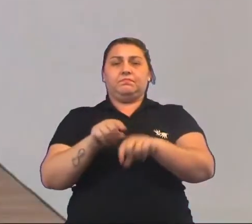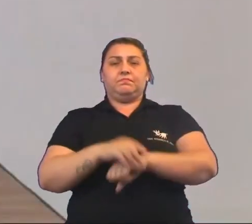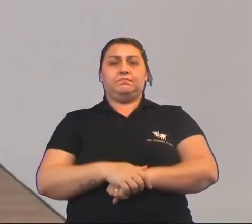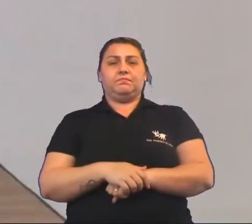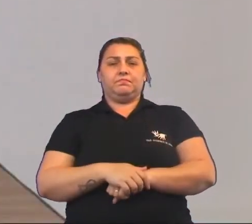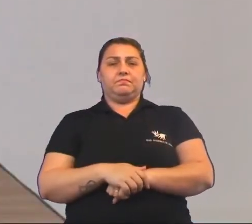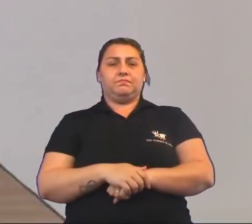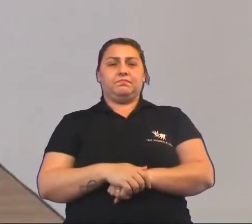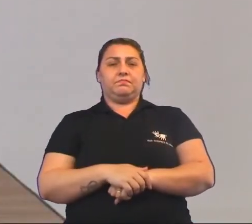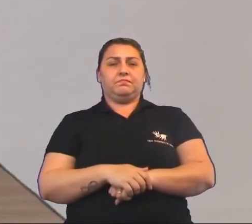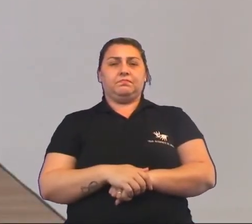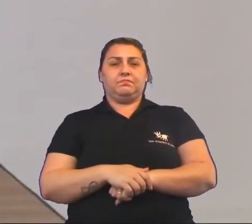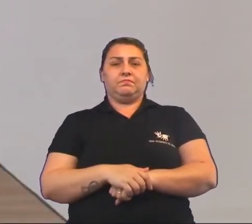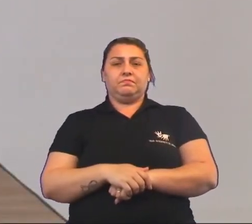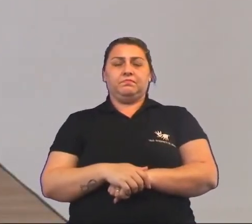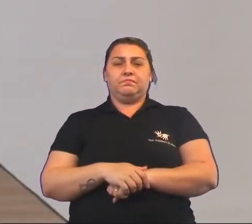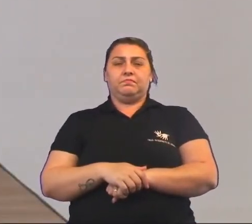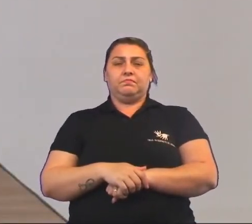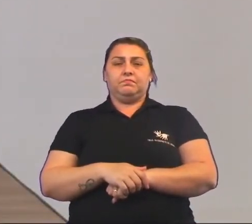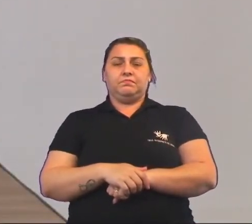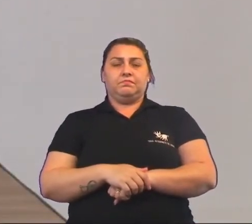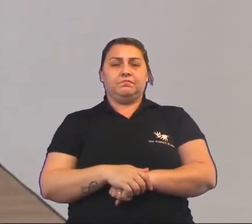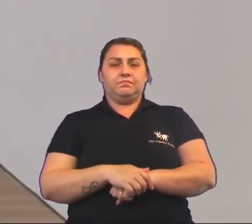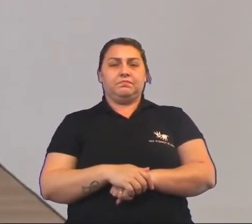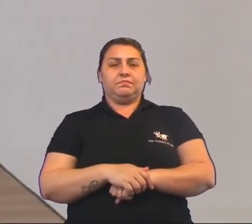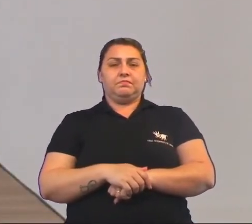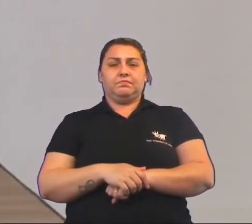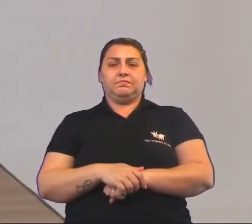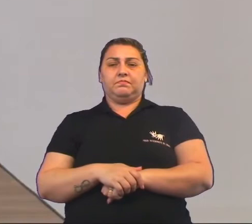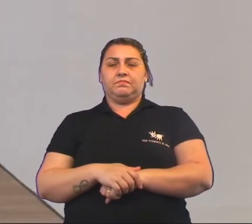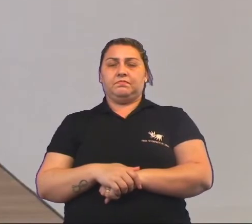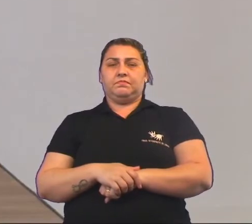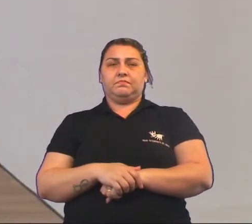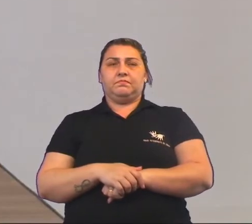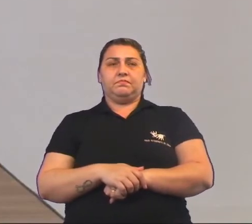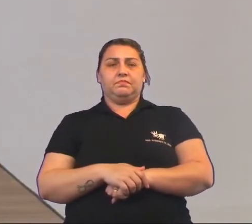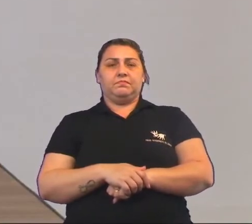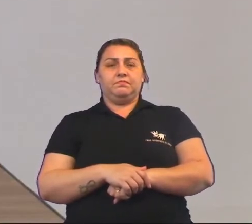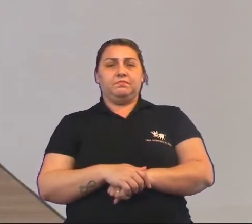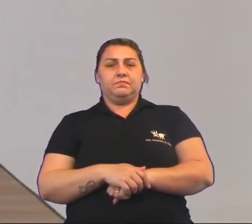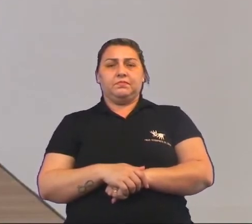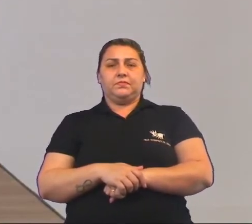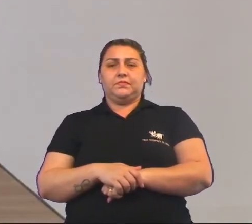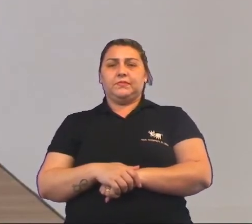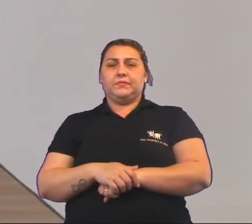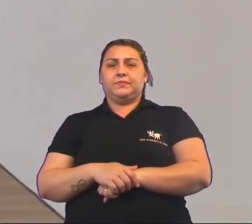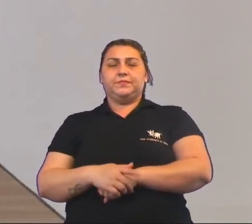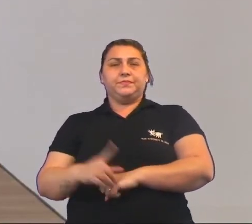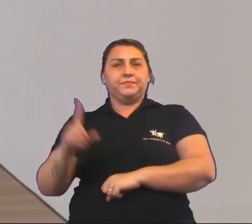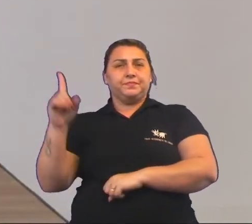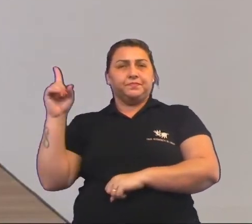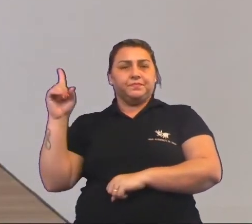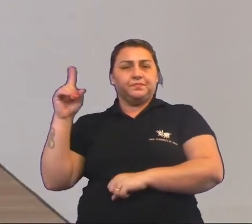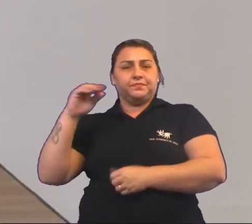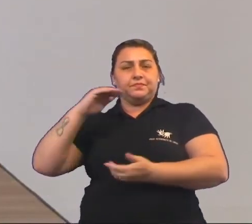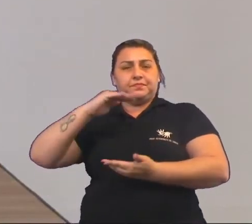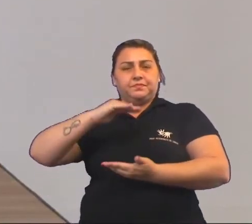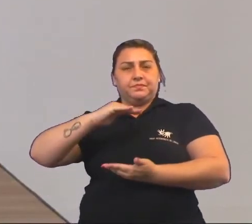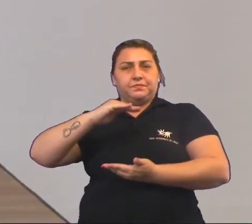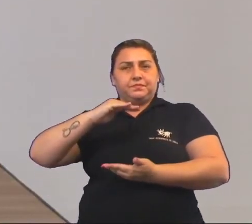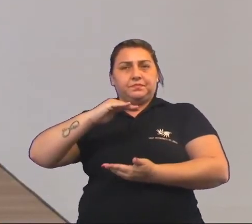tem quinas, não é mesmo? Vamos retirar mais alguma coisa daqui. Uma